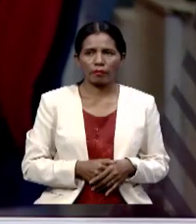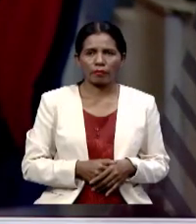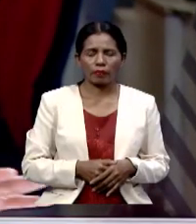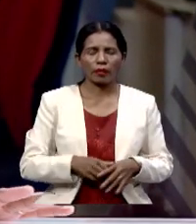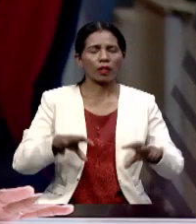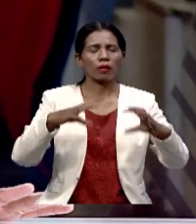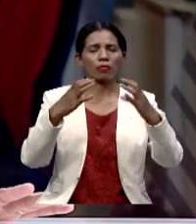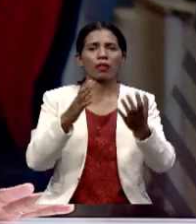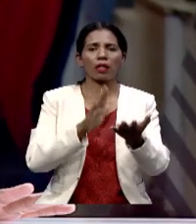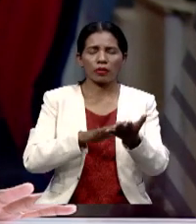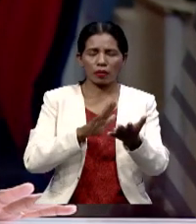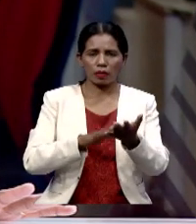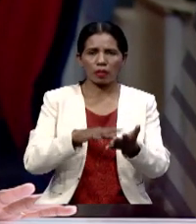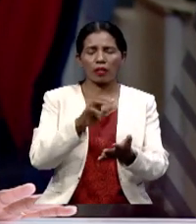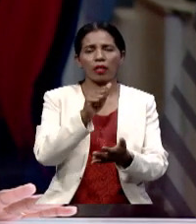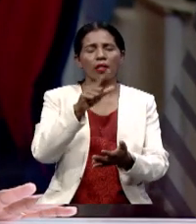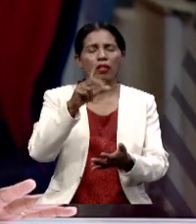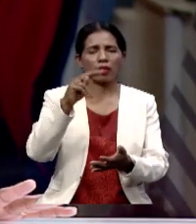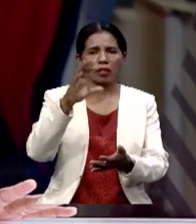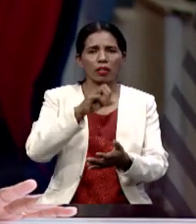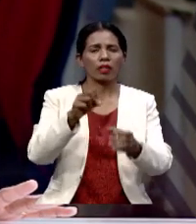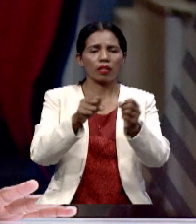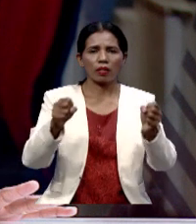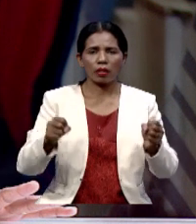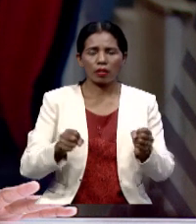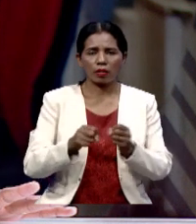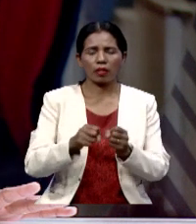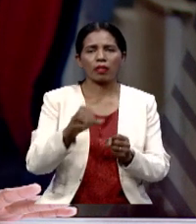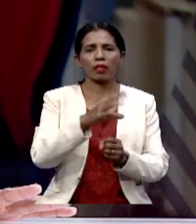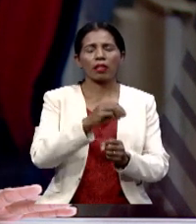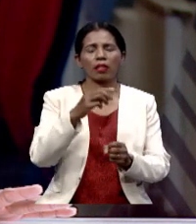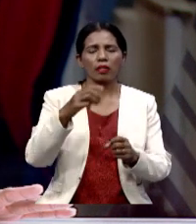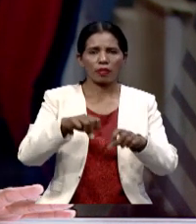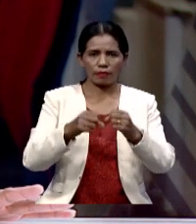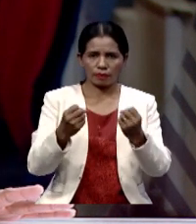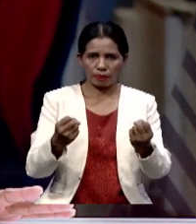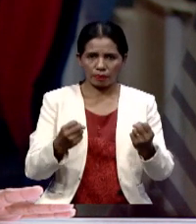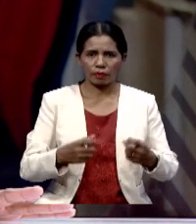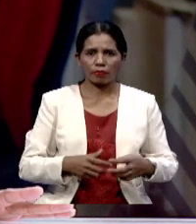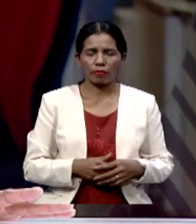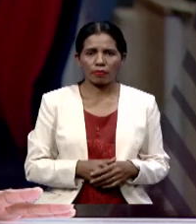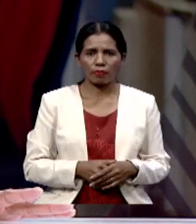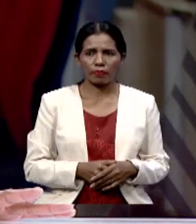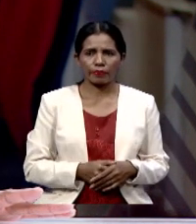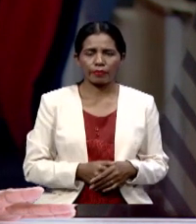Condição ensino básico filial Alenlac é suco abafala grave.